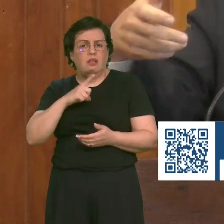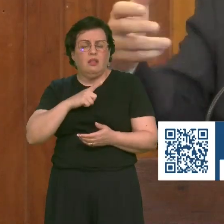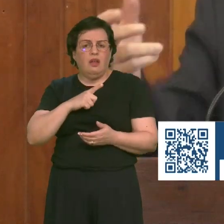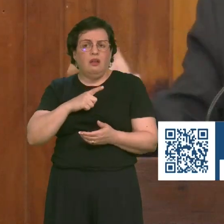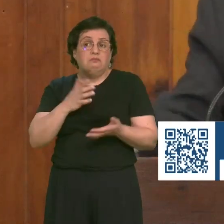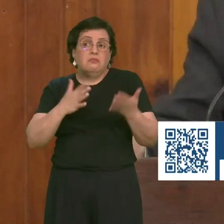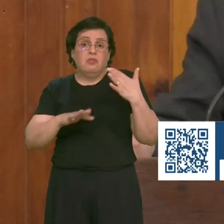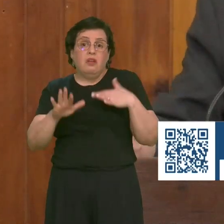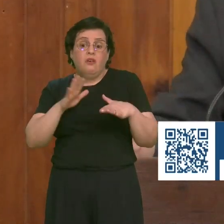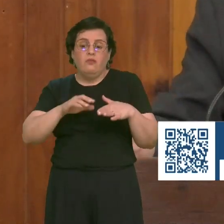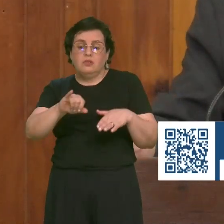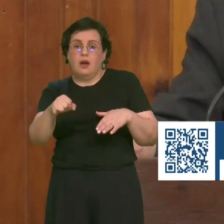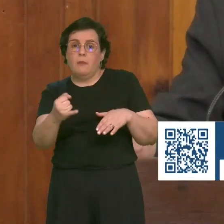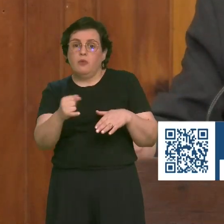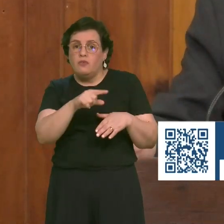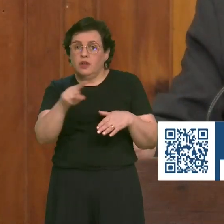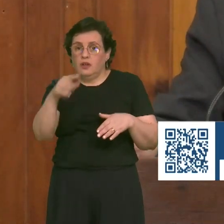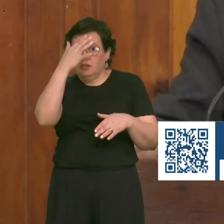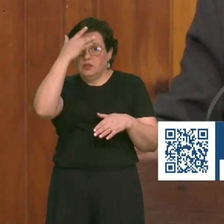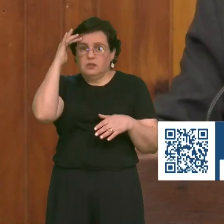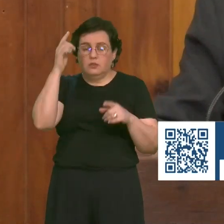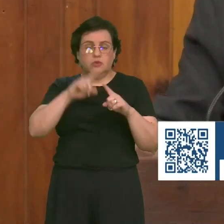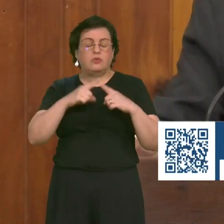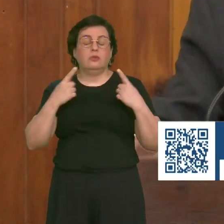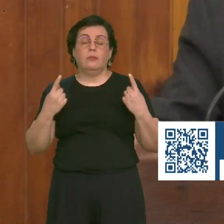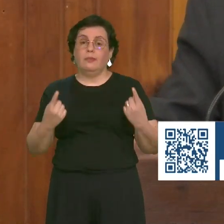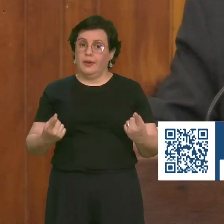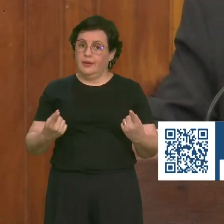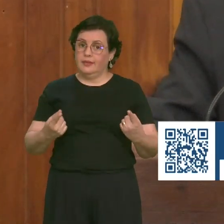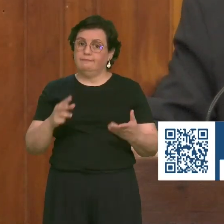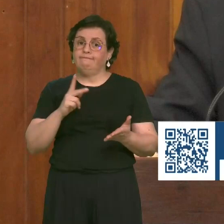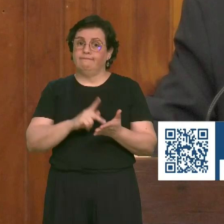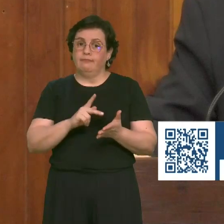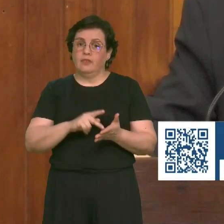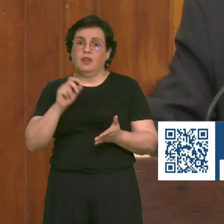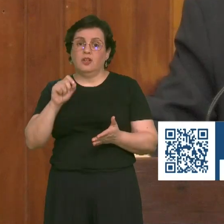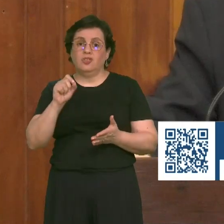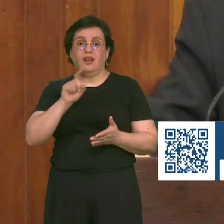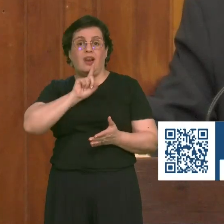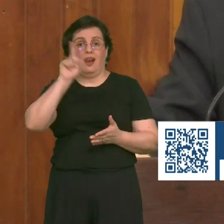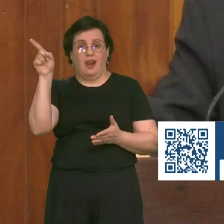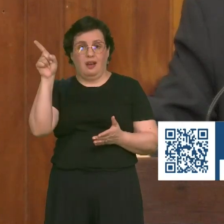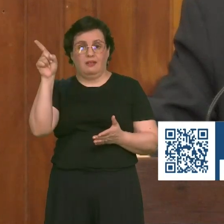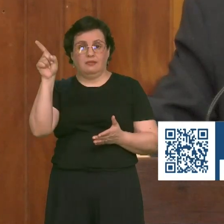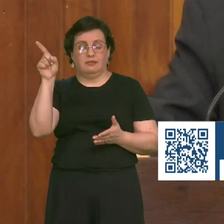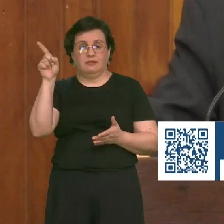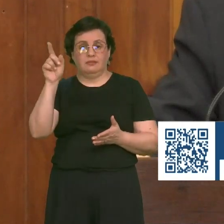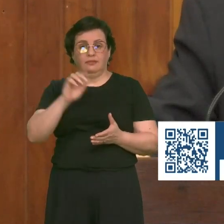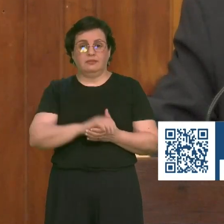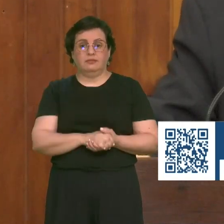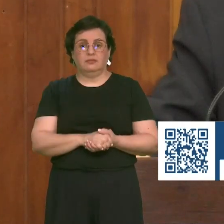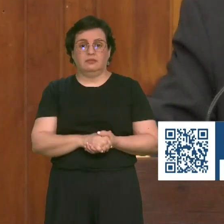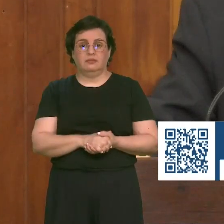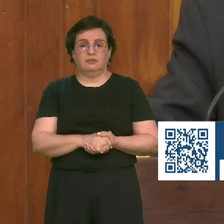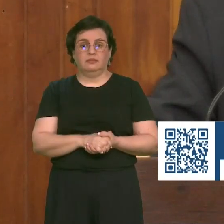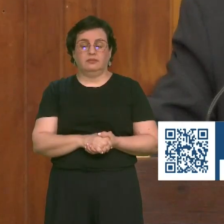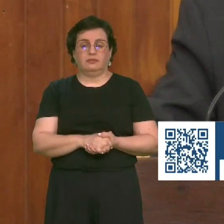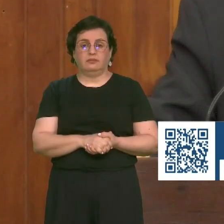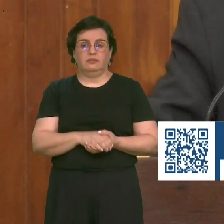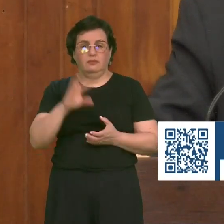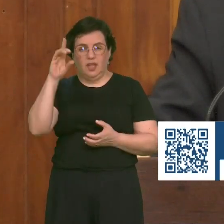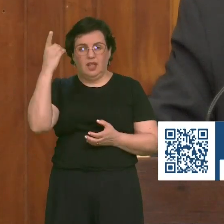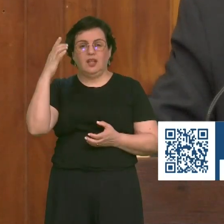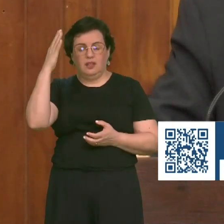do aproveitamento deles mas a verdade é que gera lá a vereador Danilo sabe tanto bem quanto eu